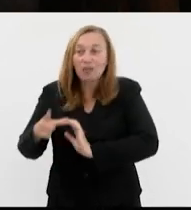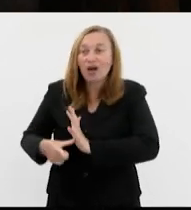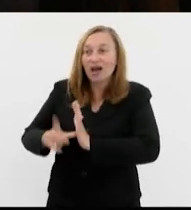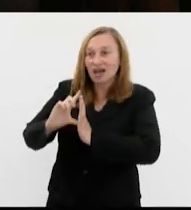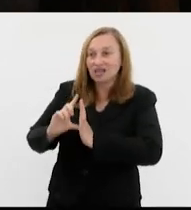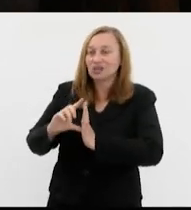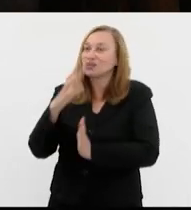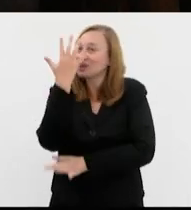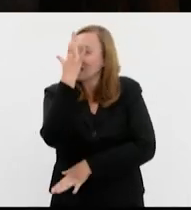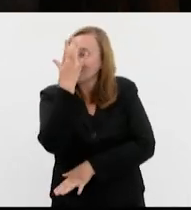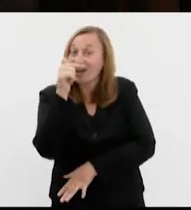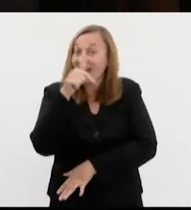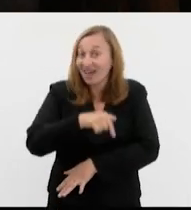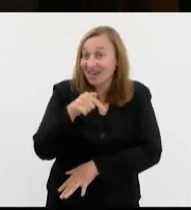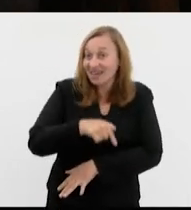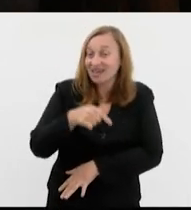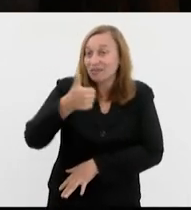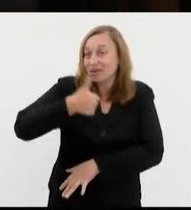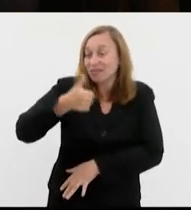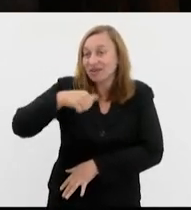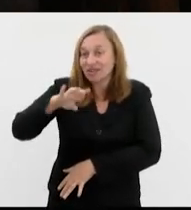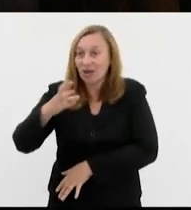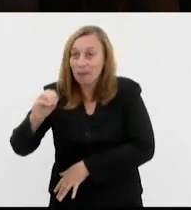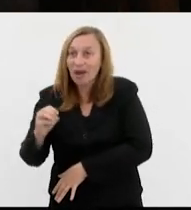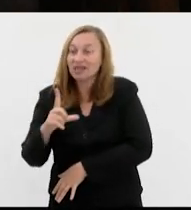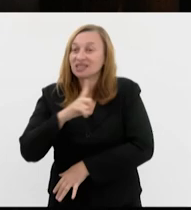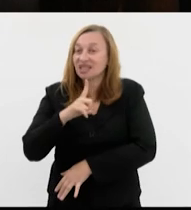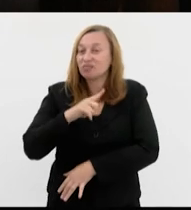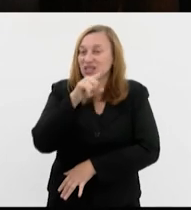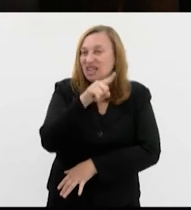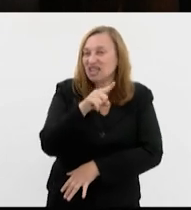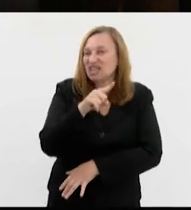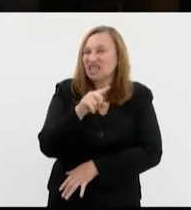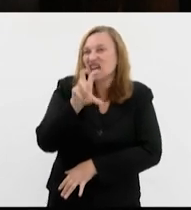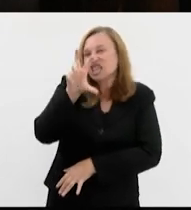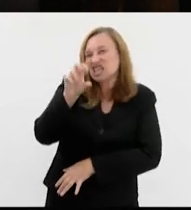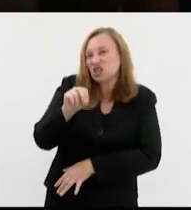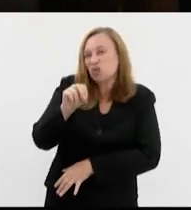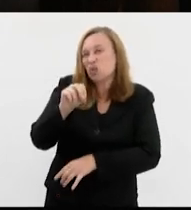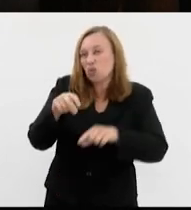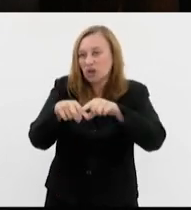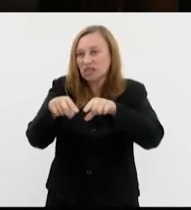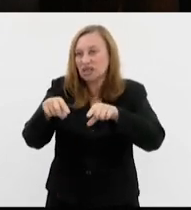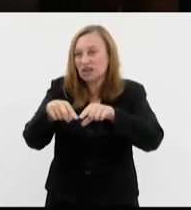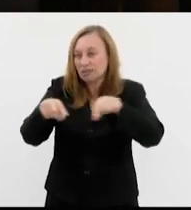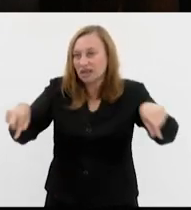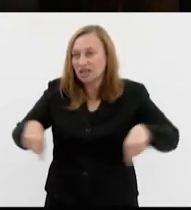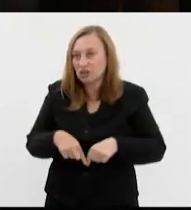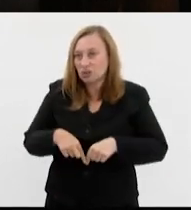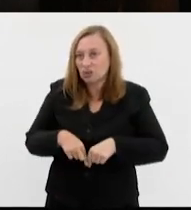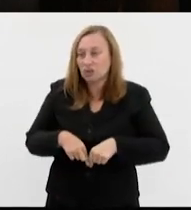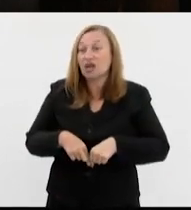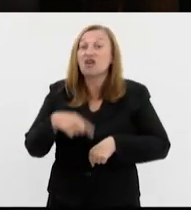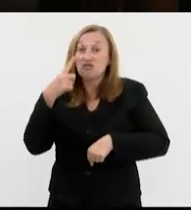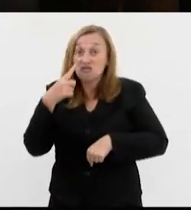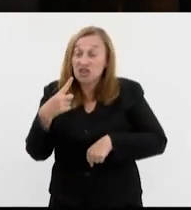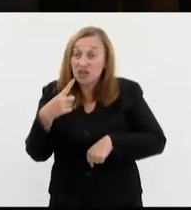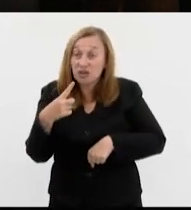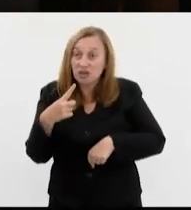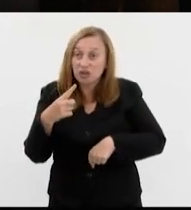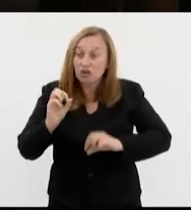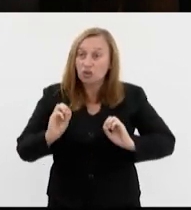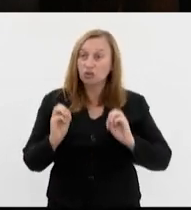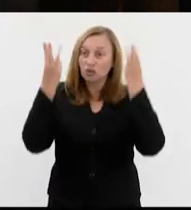carnaval, aqui na 1ª de março, onde nós temos ali aproximadamente 50 mil metros quadrados, conseguiram ver o show